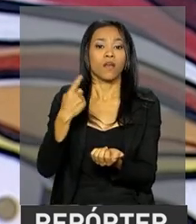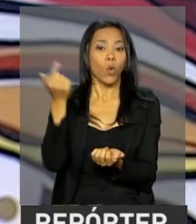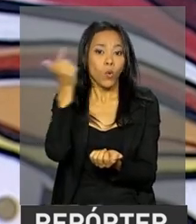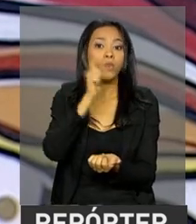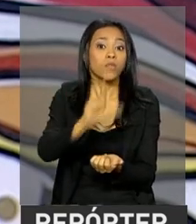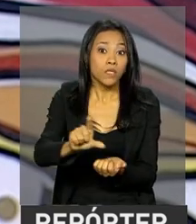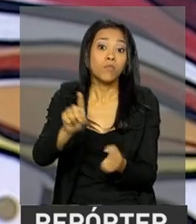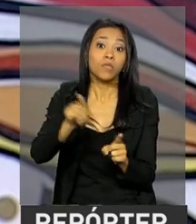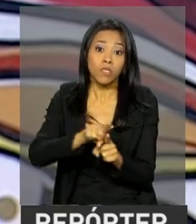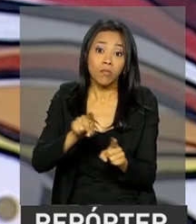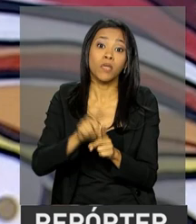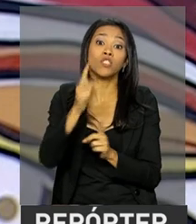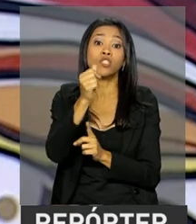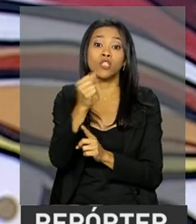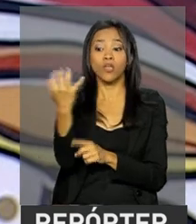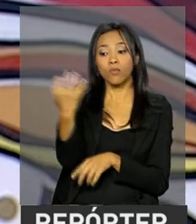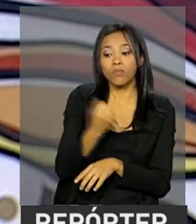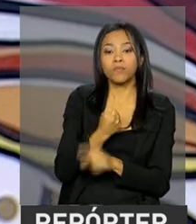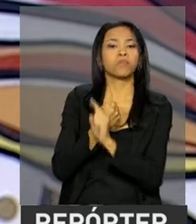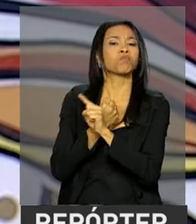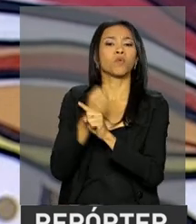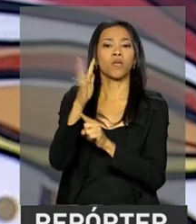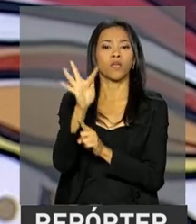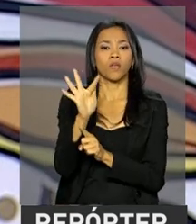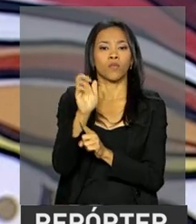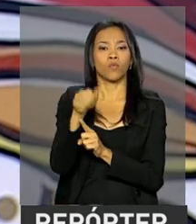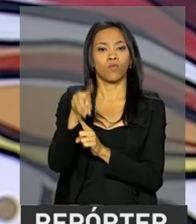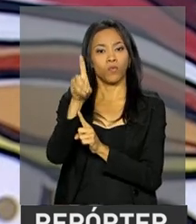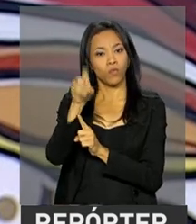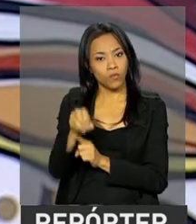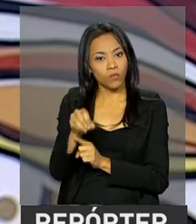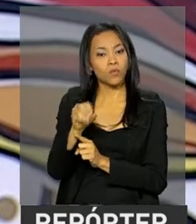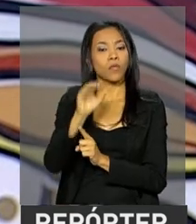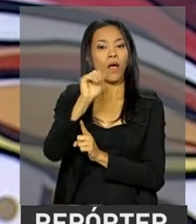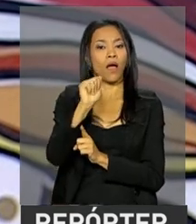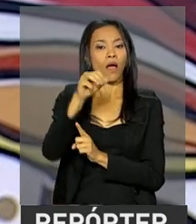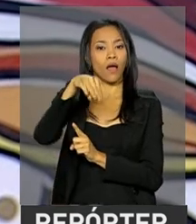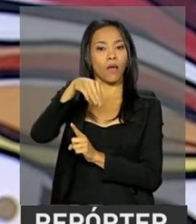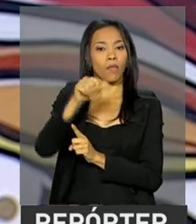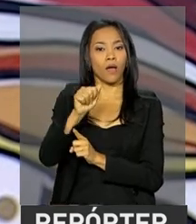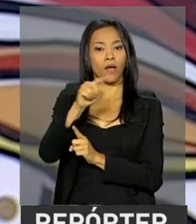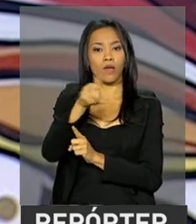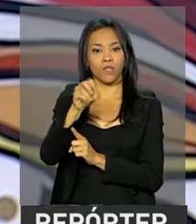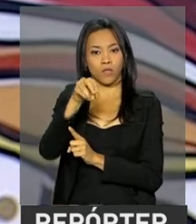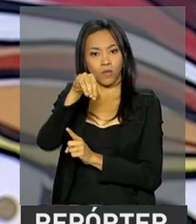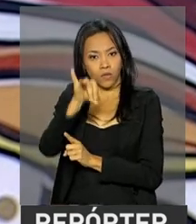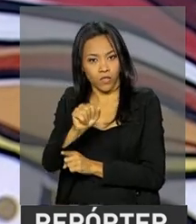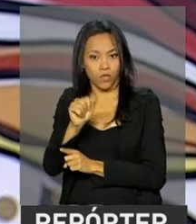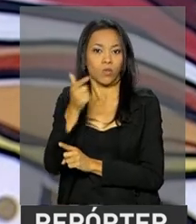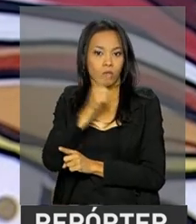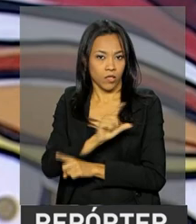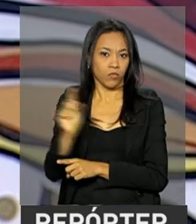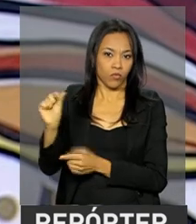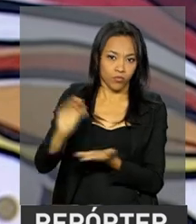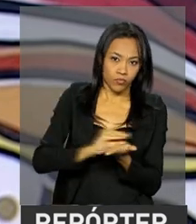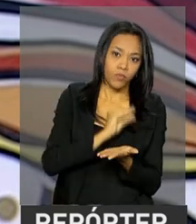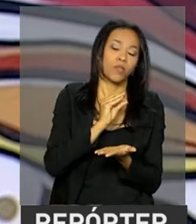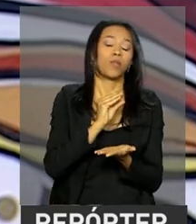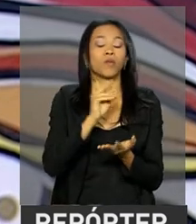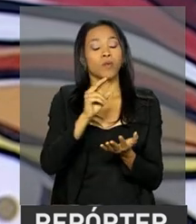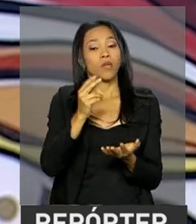também dinheiro do fundo da Amazônia com isso as operações de comando e